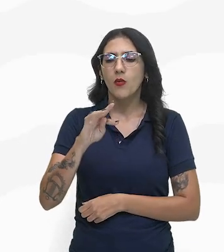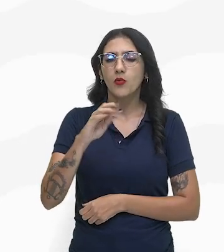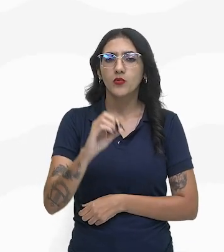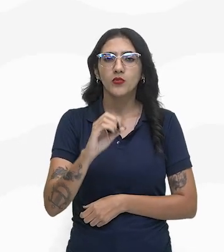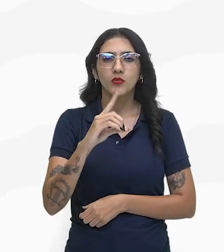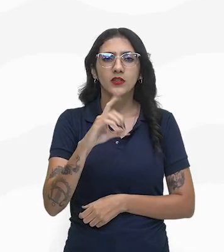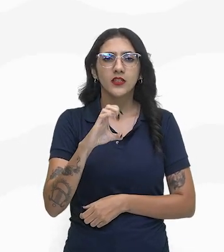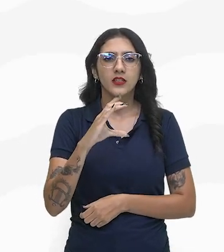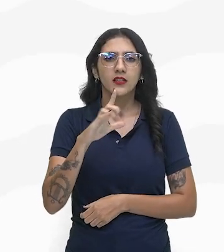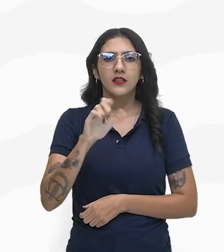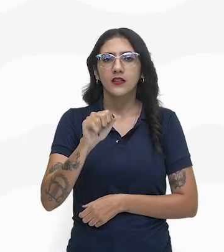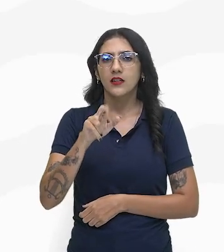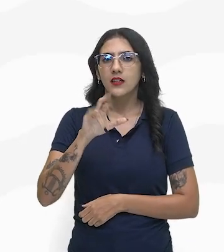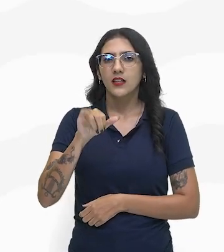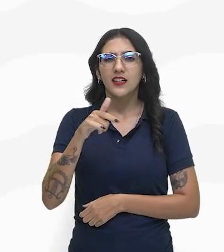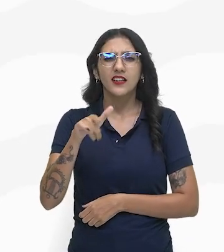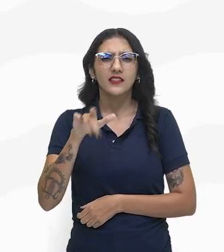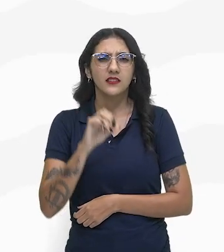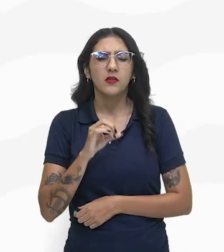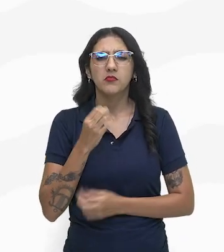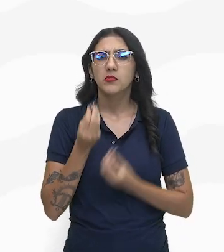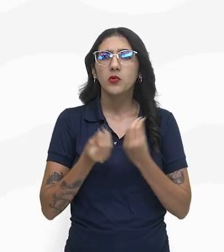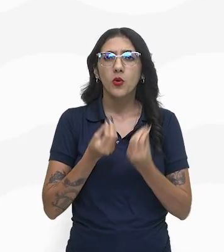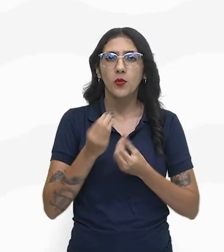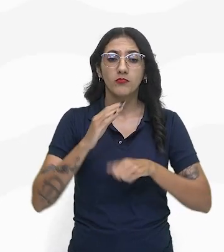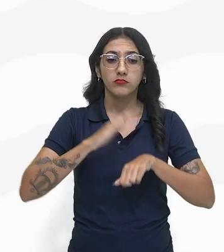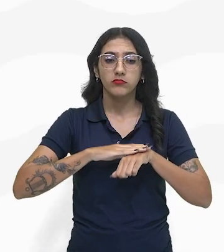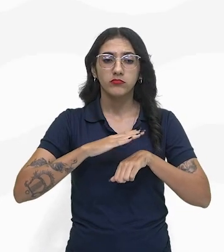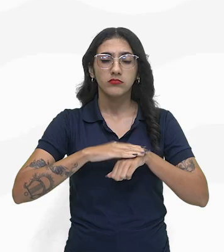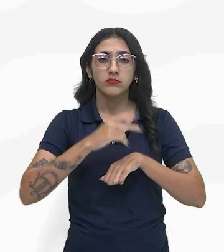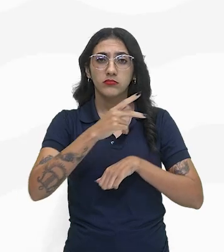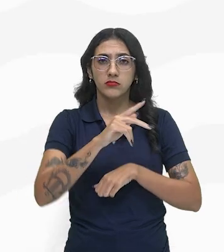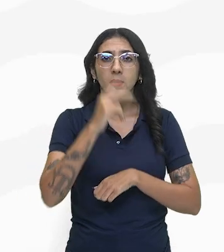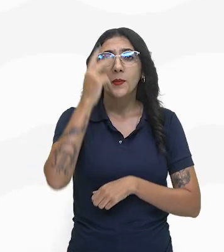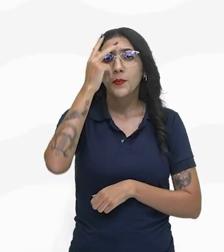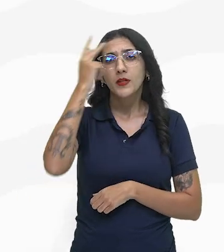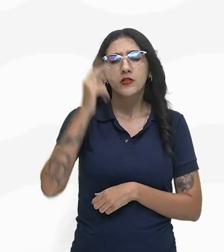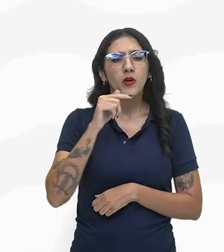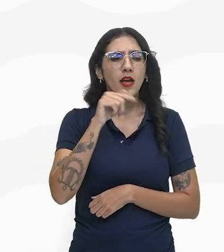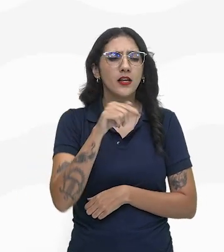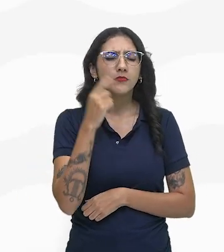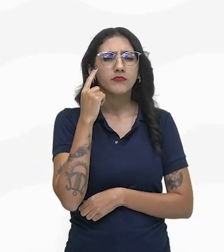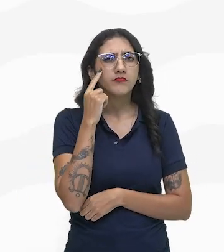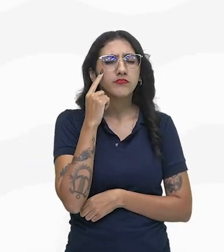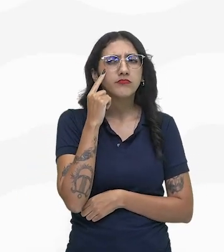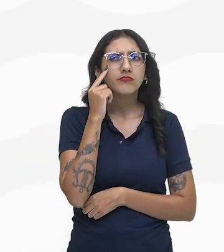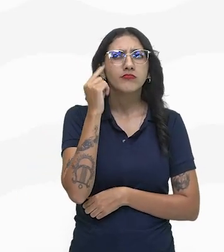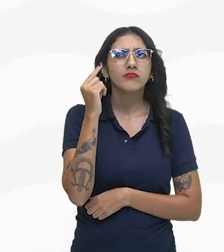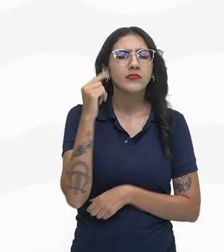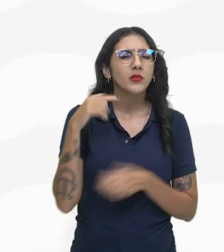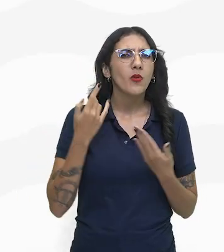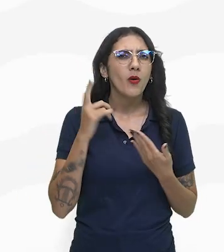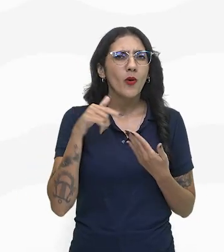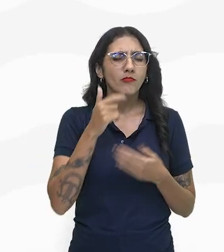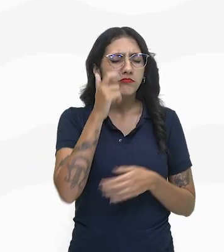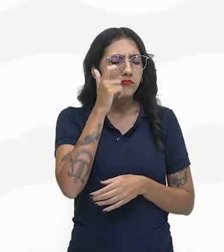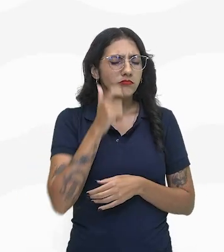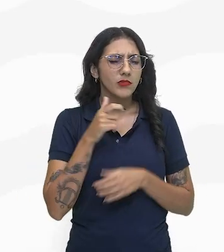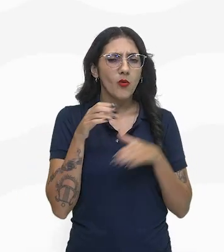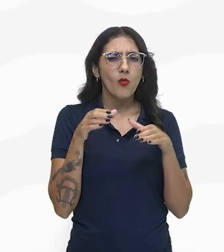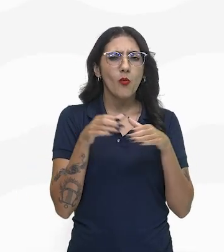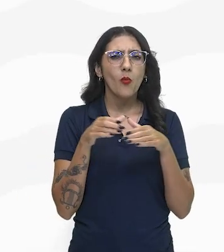autodeclaração. Olha só que interessante. Ou seja, o próprio recenseado é que escolhe o grupo ao qual